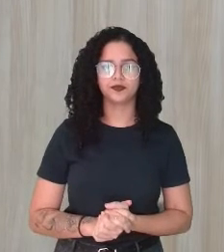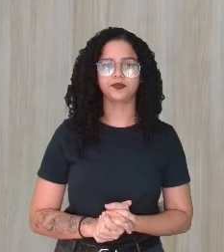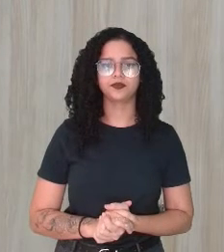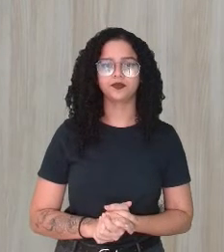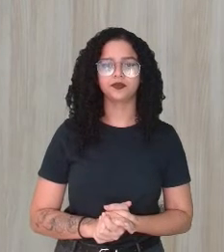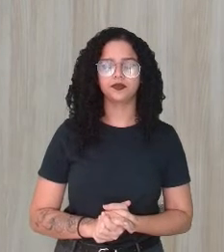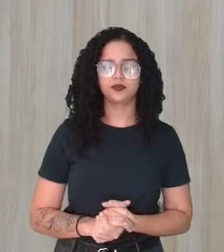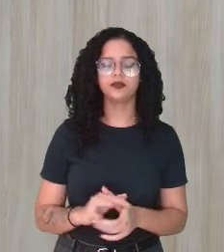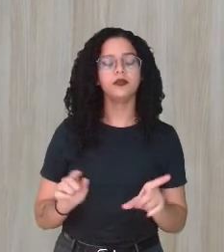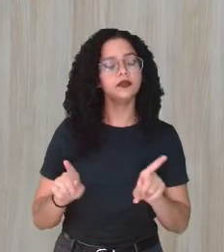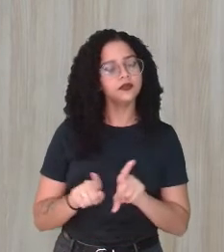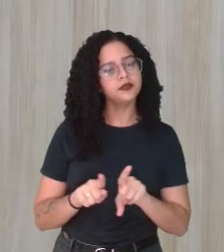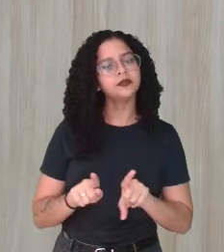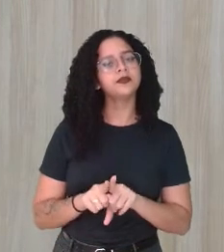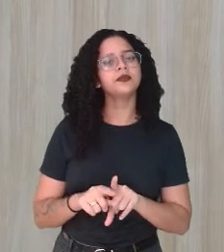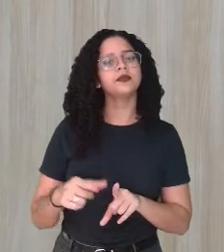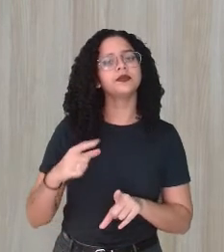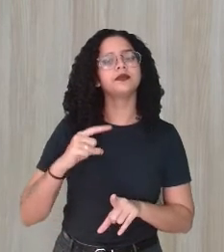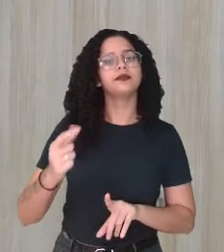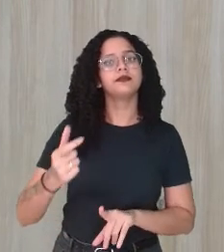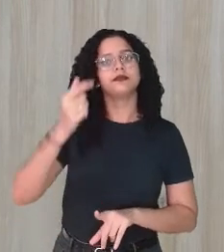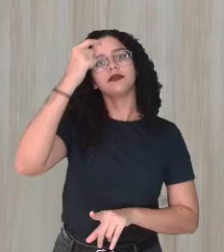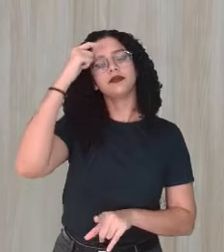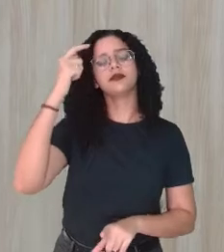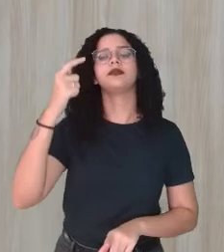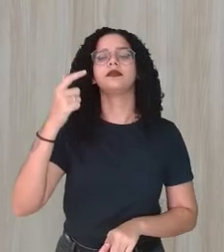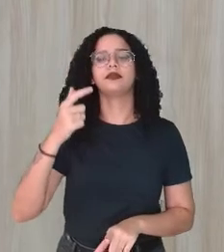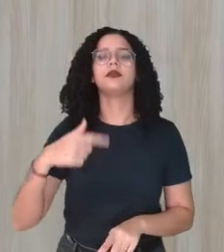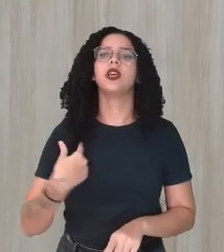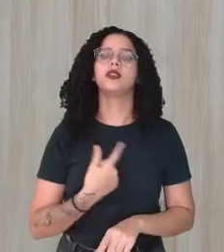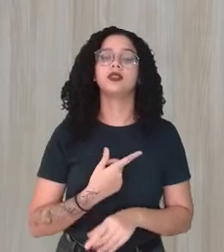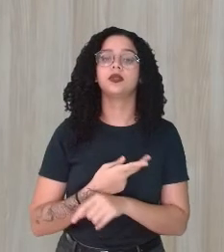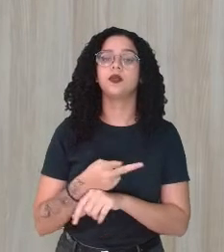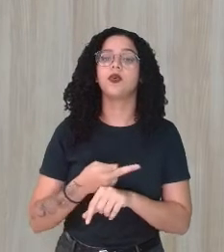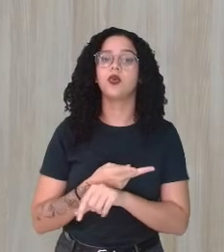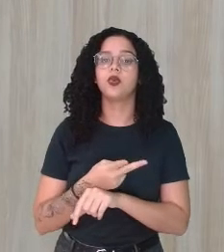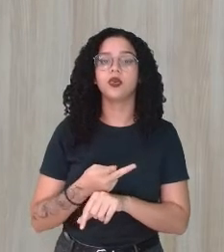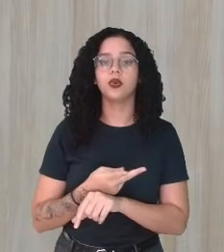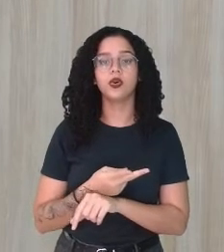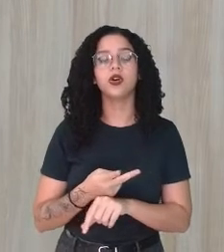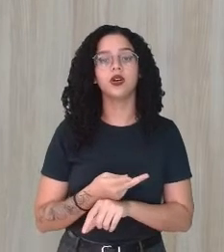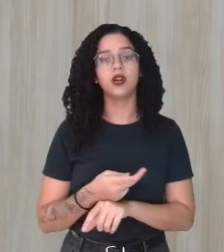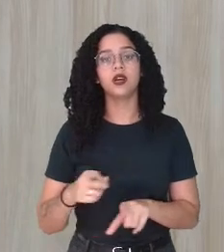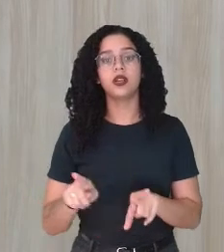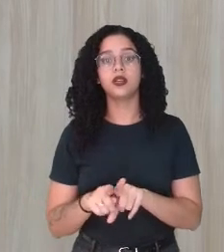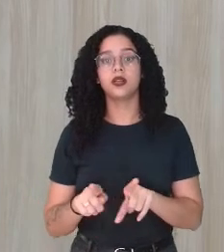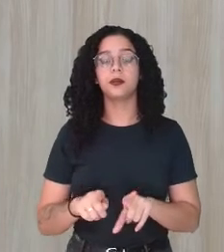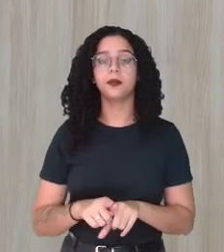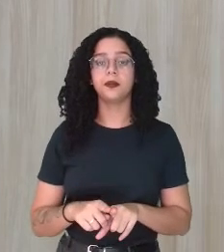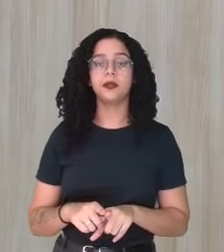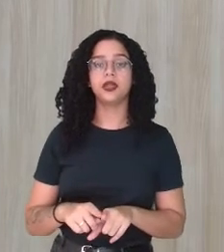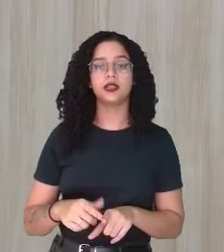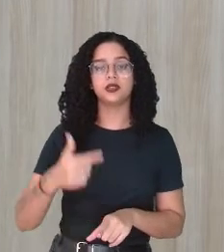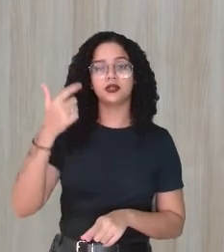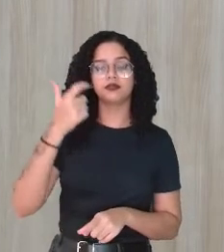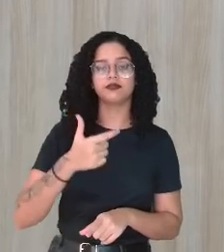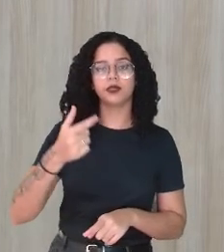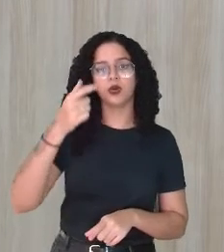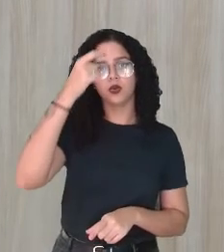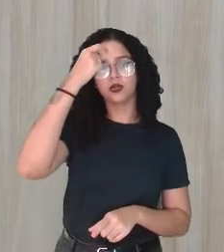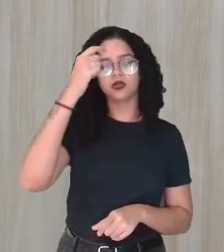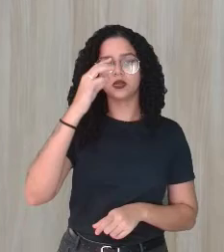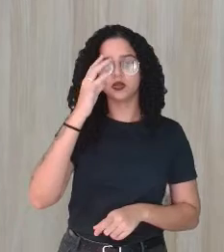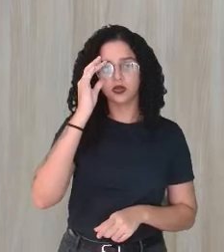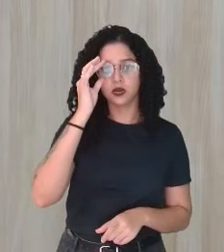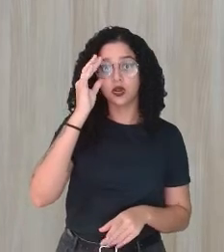E, consequentemente, vem a consciência também, né? A gente busca e também procura ser consciente, né? E aí,